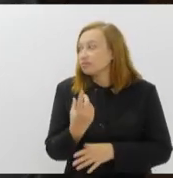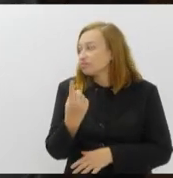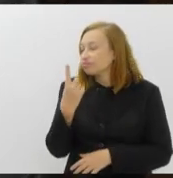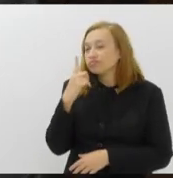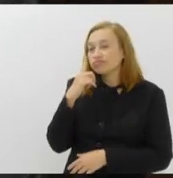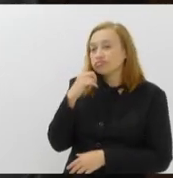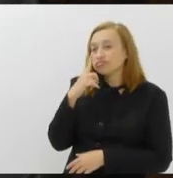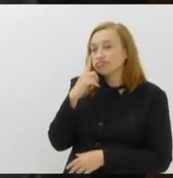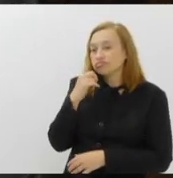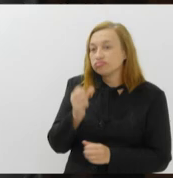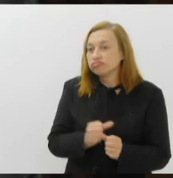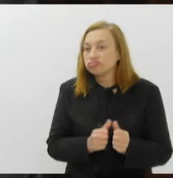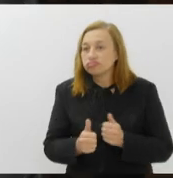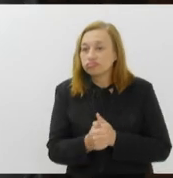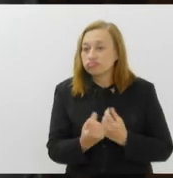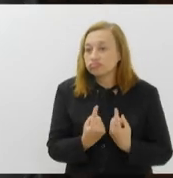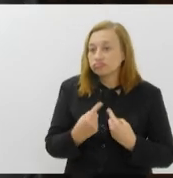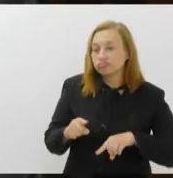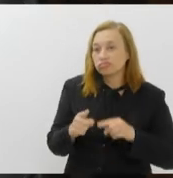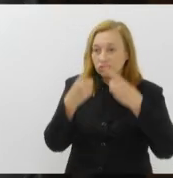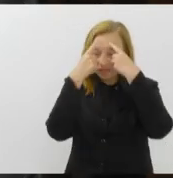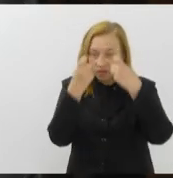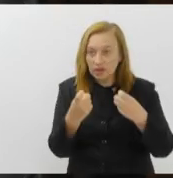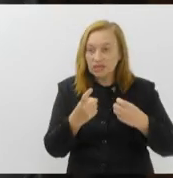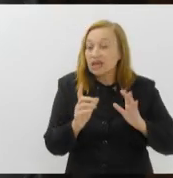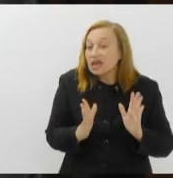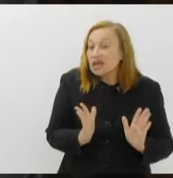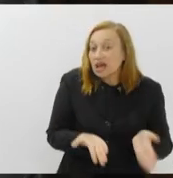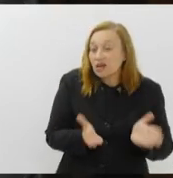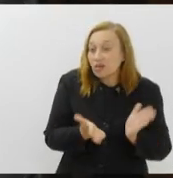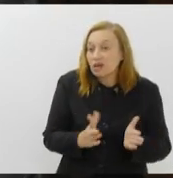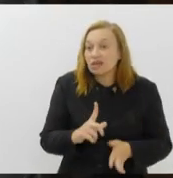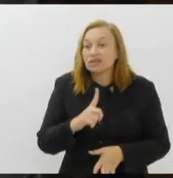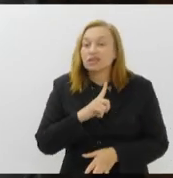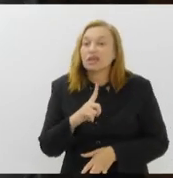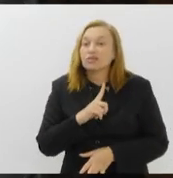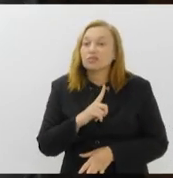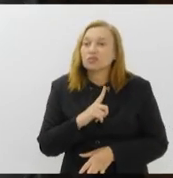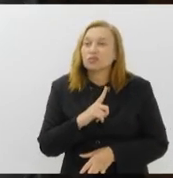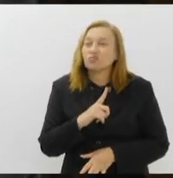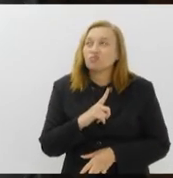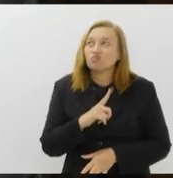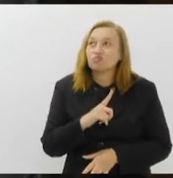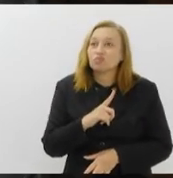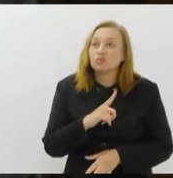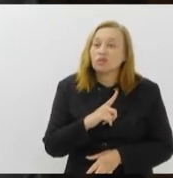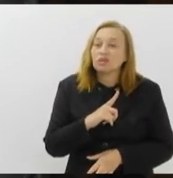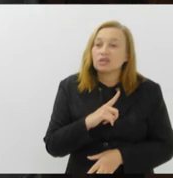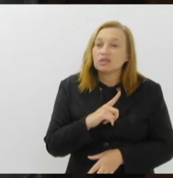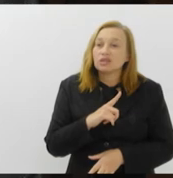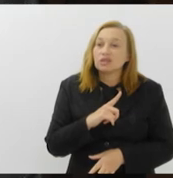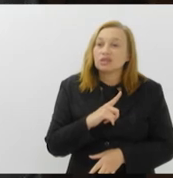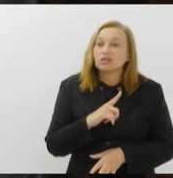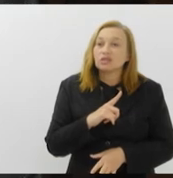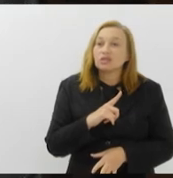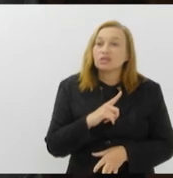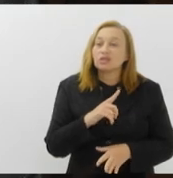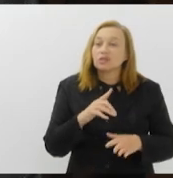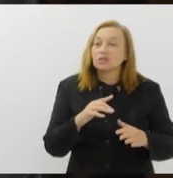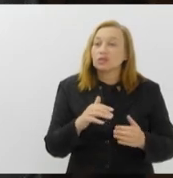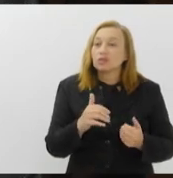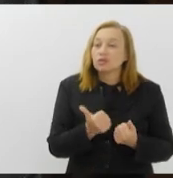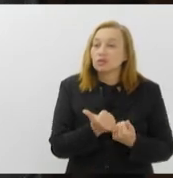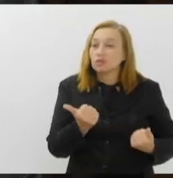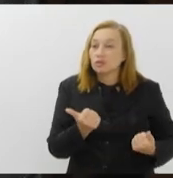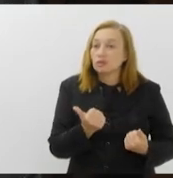do enfrentamento à violência. E agora nós temos uma superintendência que olha para a